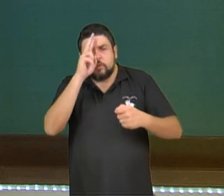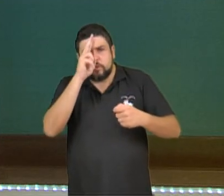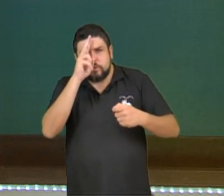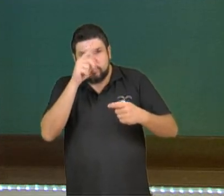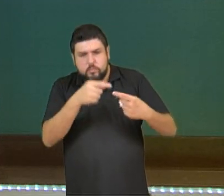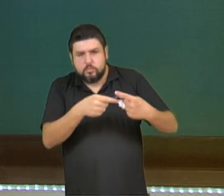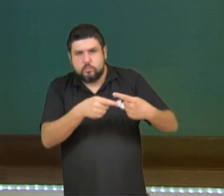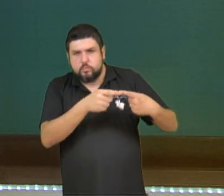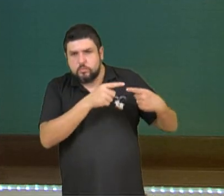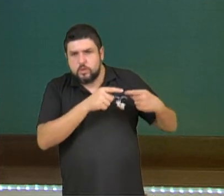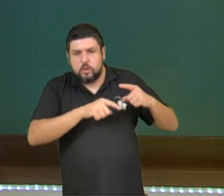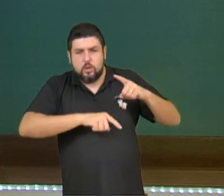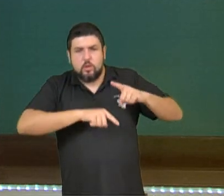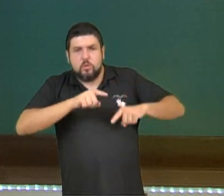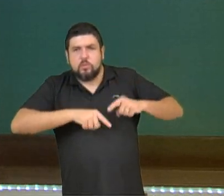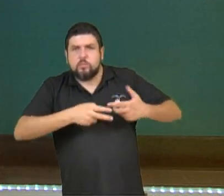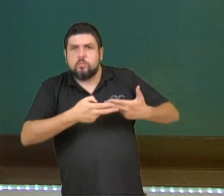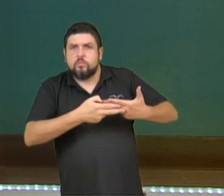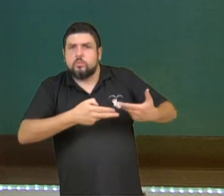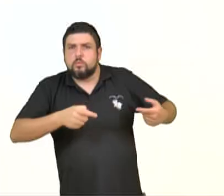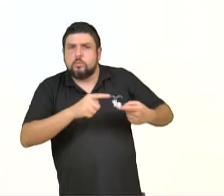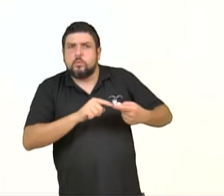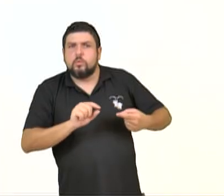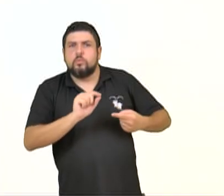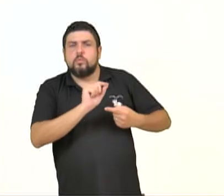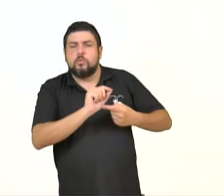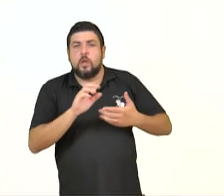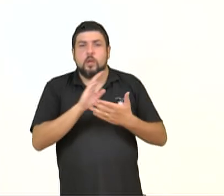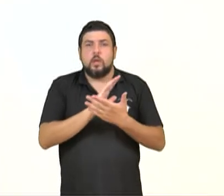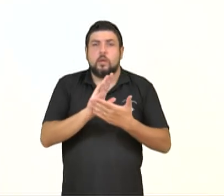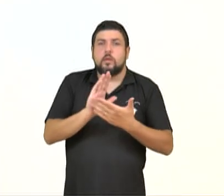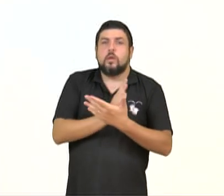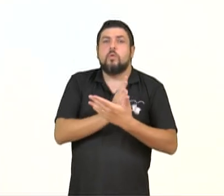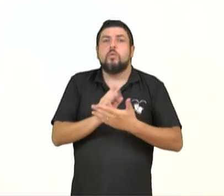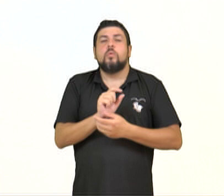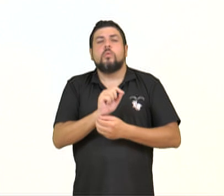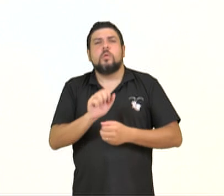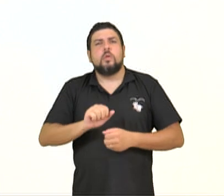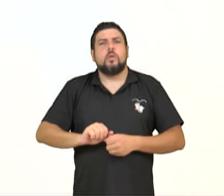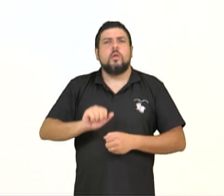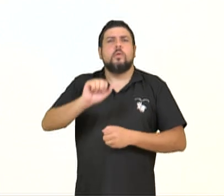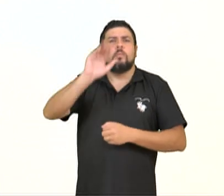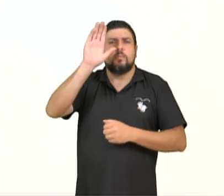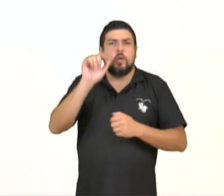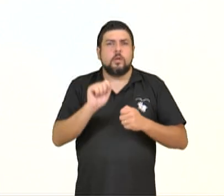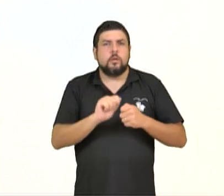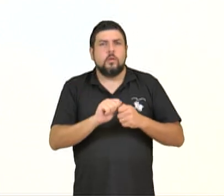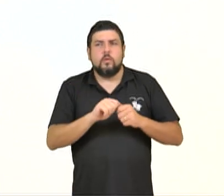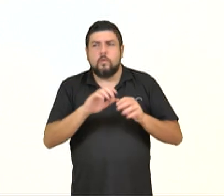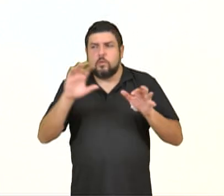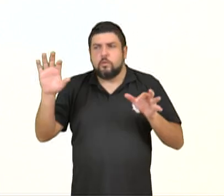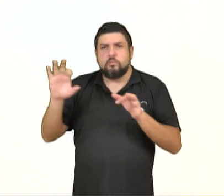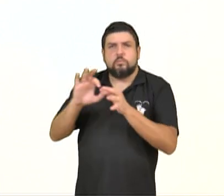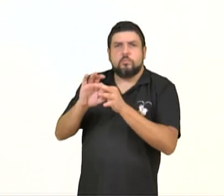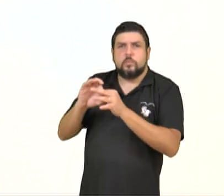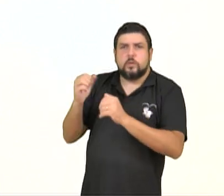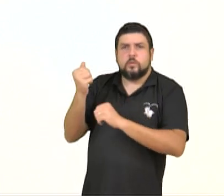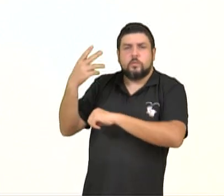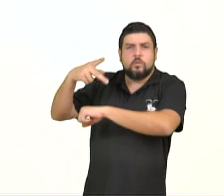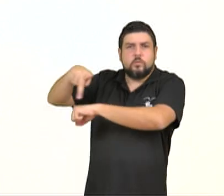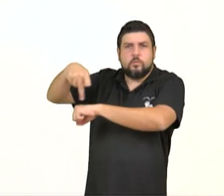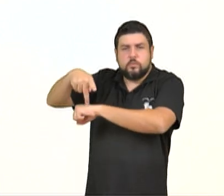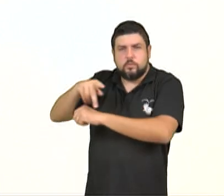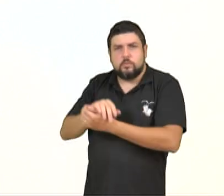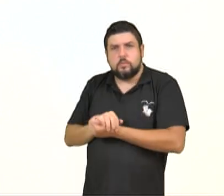dos produtos primários brasileiros, alguns que a gente mais faz parceria com o estrangeiro. E dentro